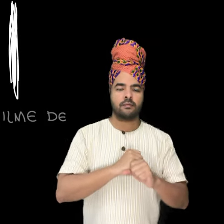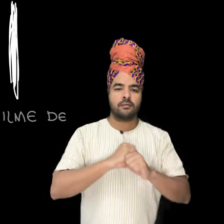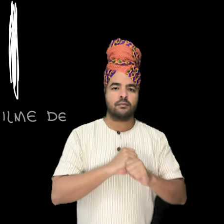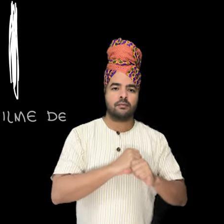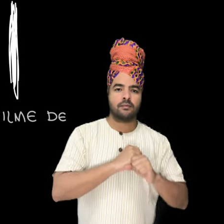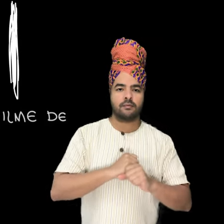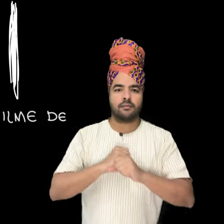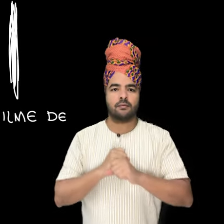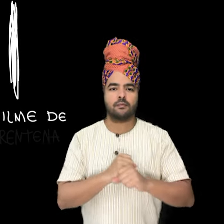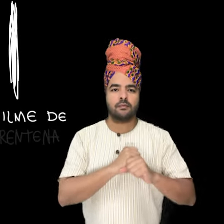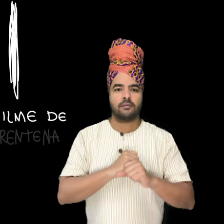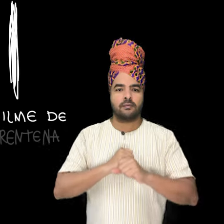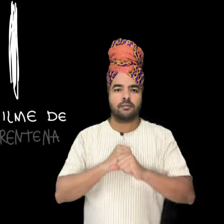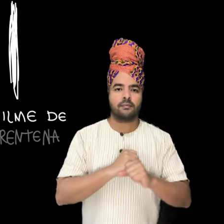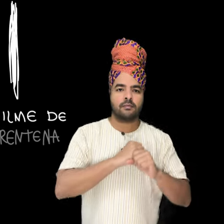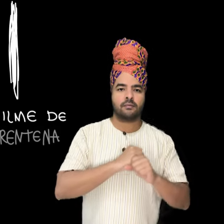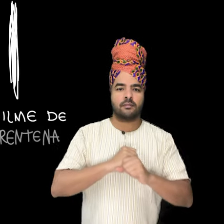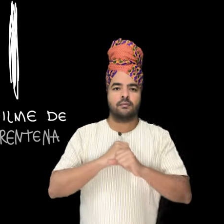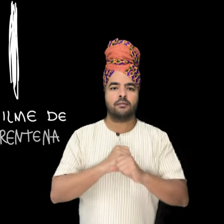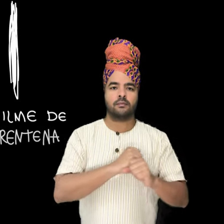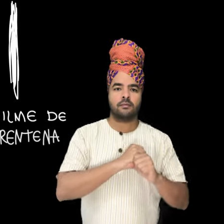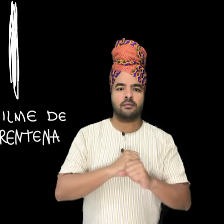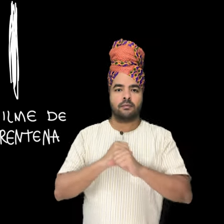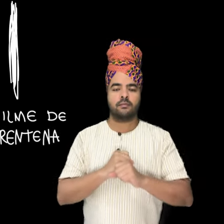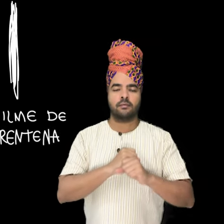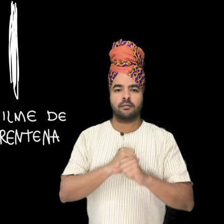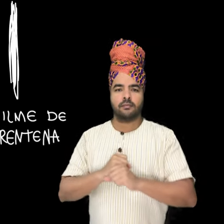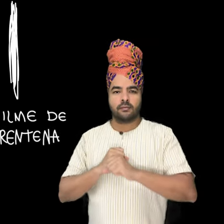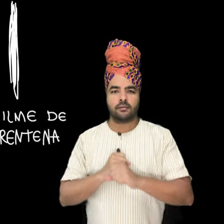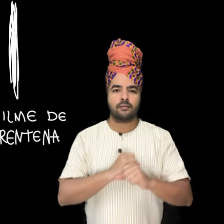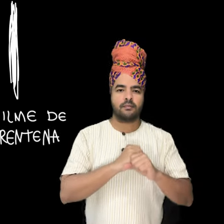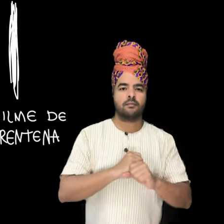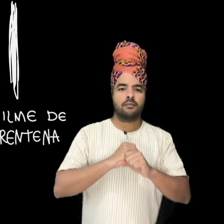filhos menores maiúsculas e filho de Quarentena